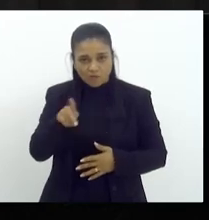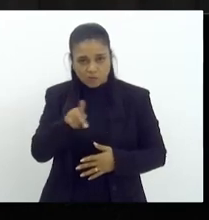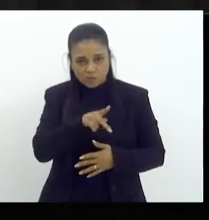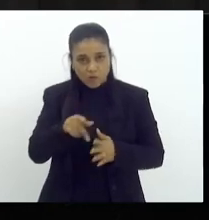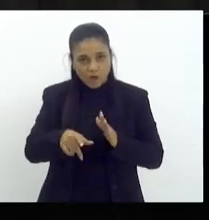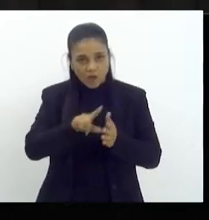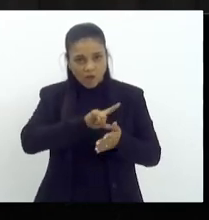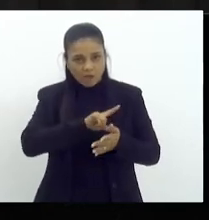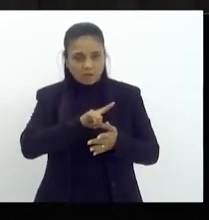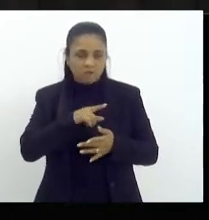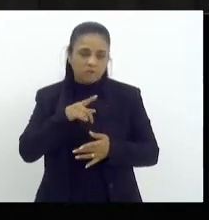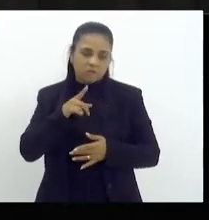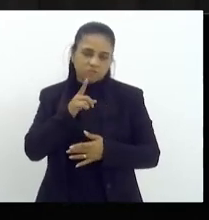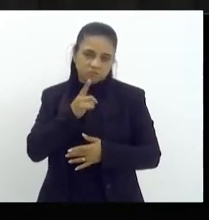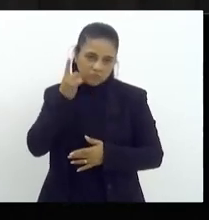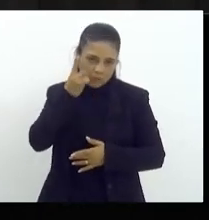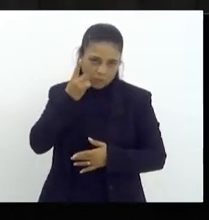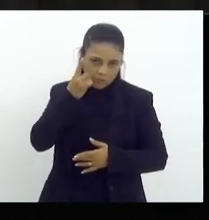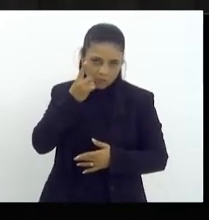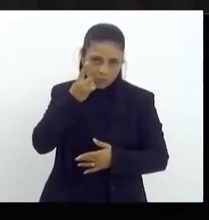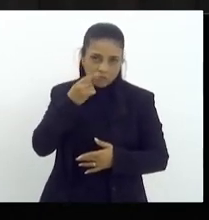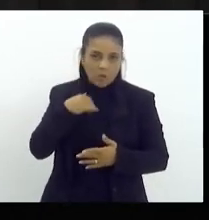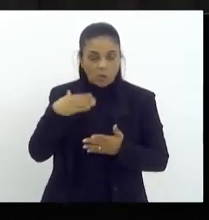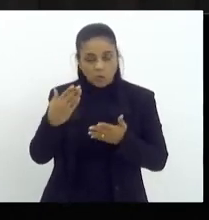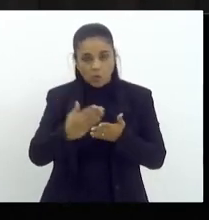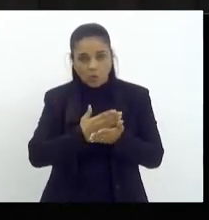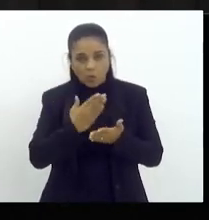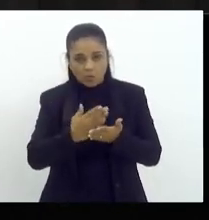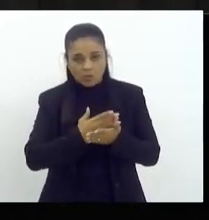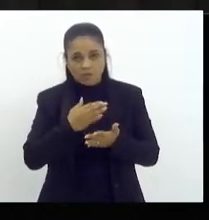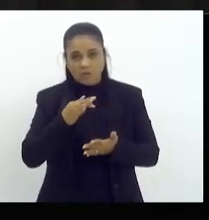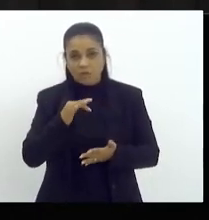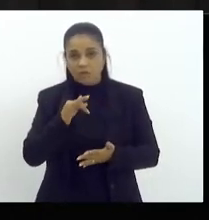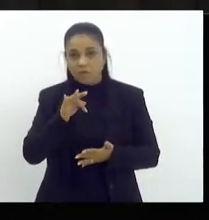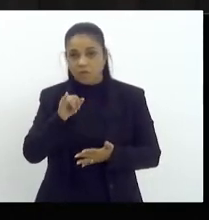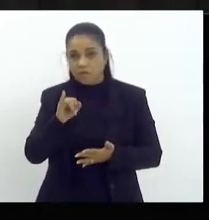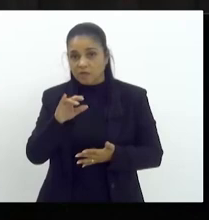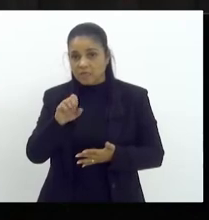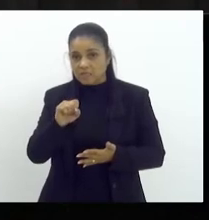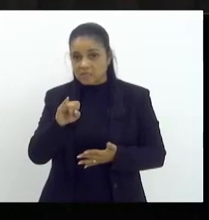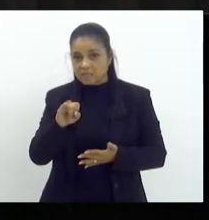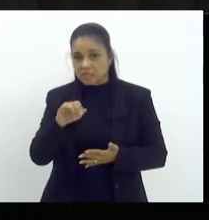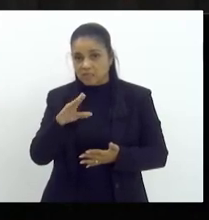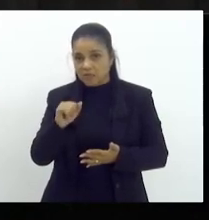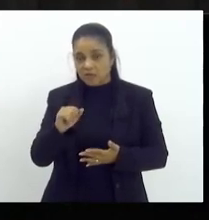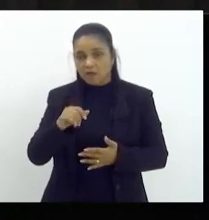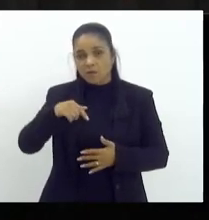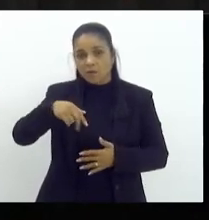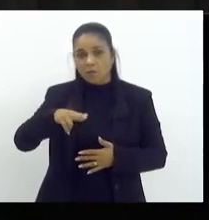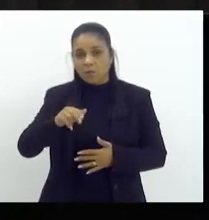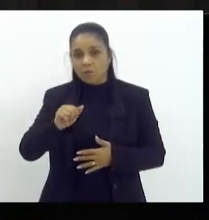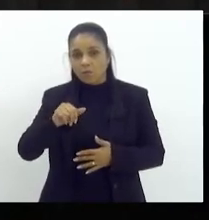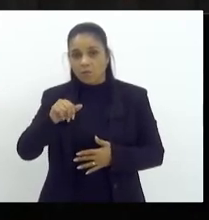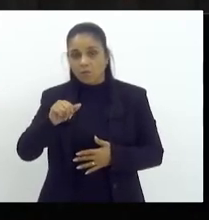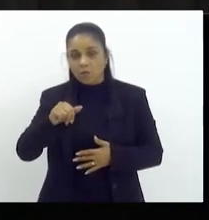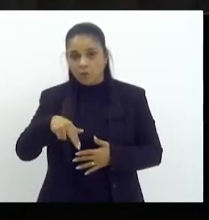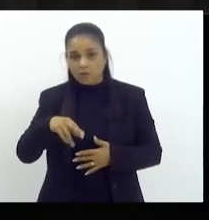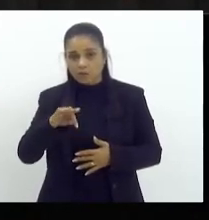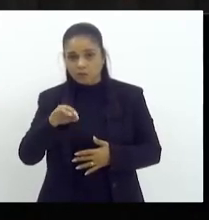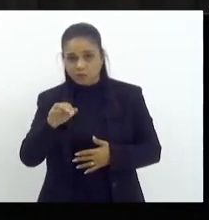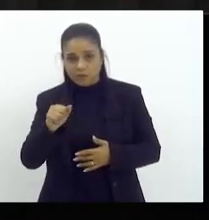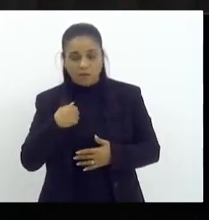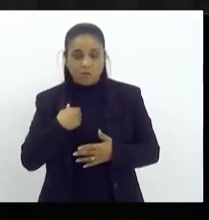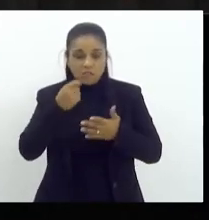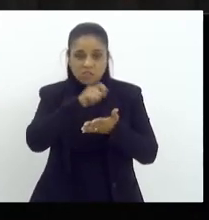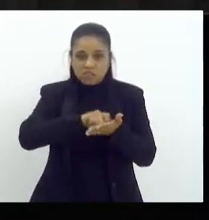ser deputada tenho inclusive um livro de física quântica que eu consegui escrever para as crianças mas eu não consigo